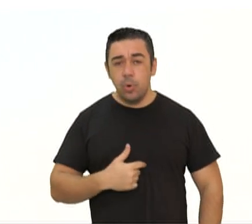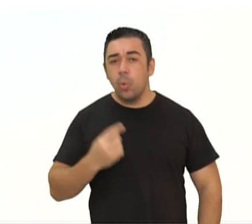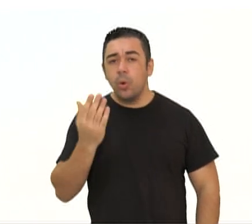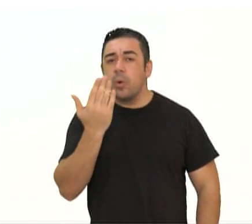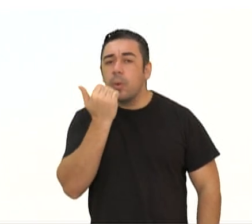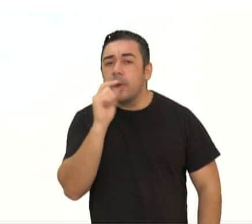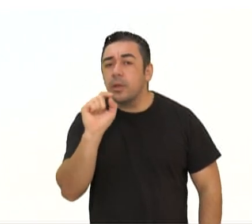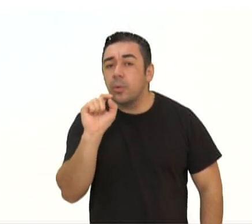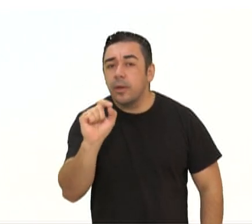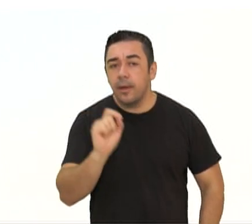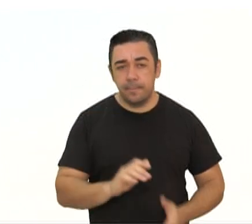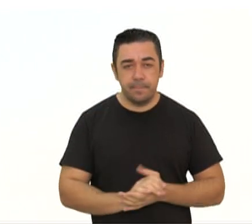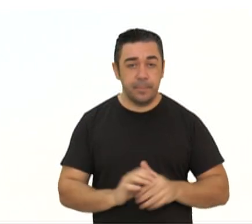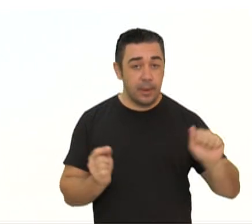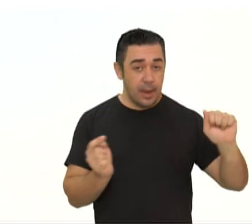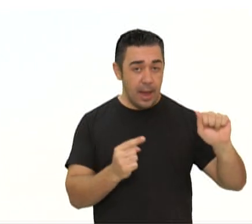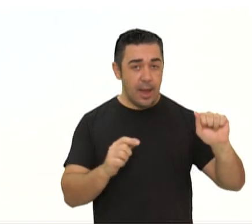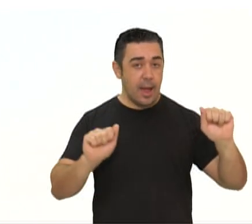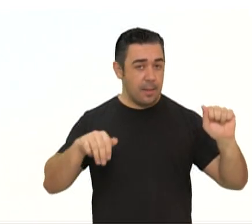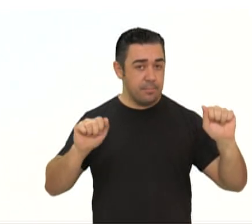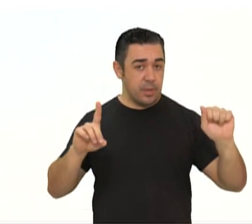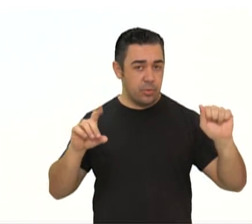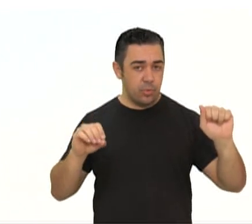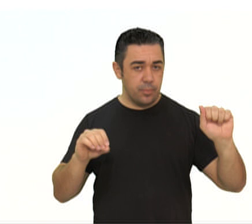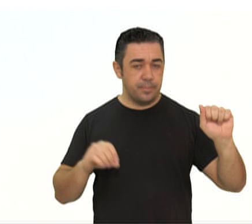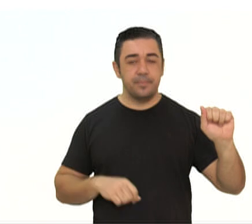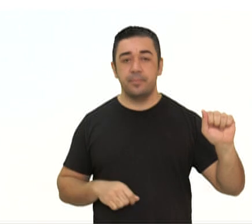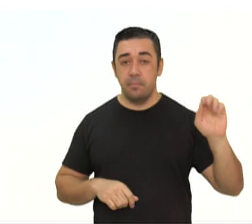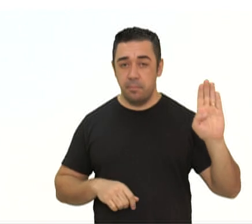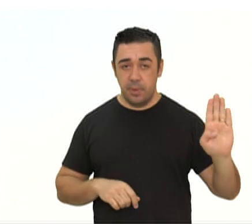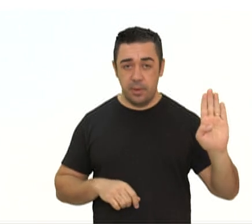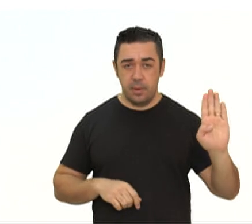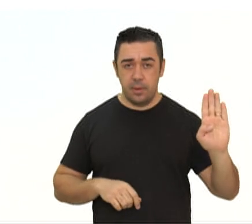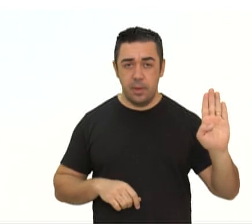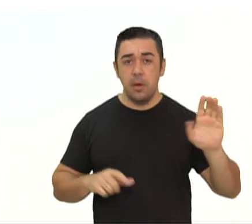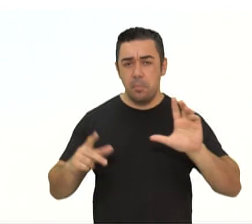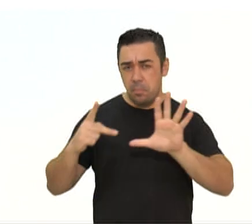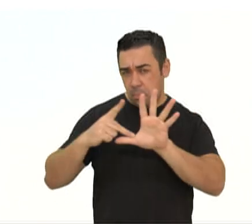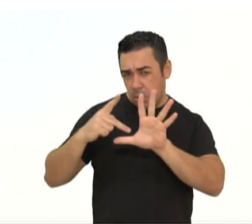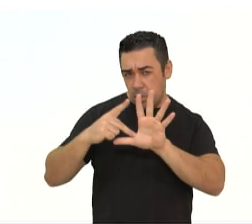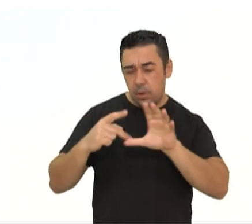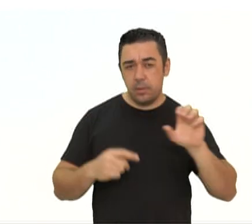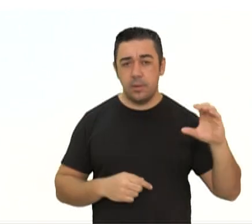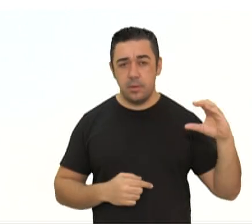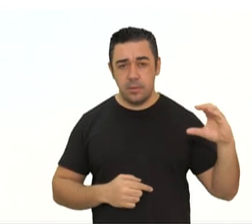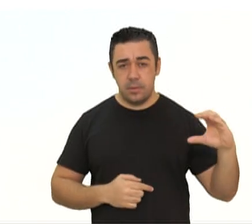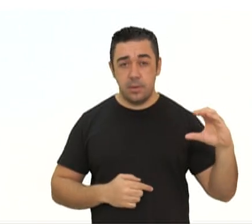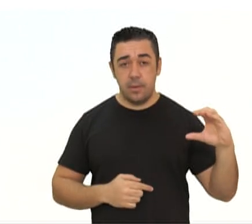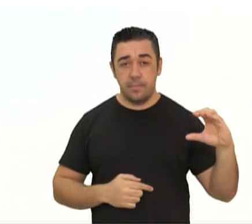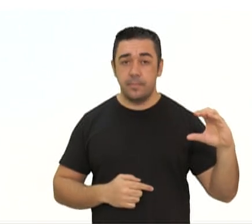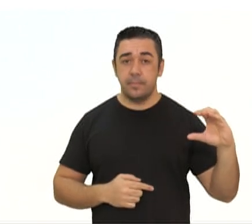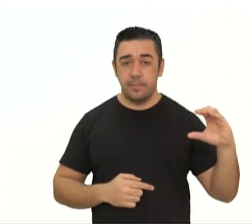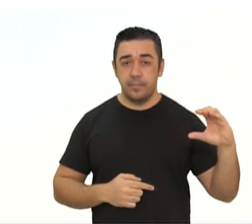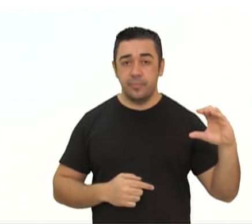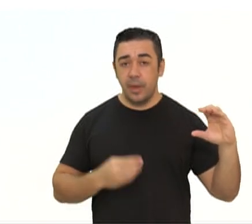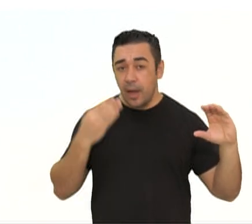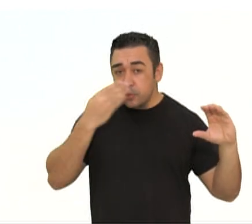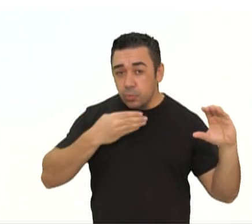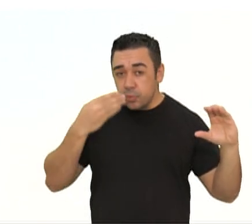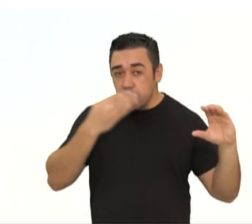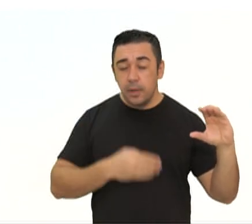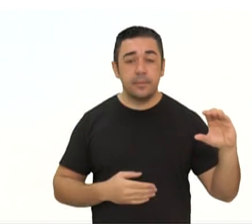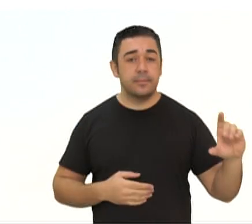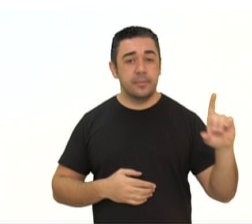de alternativa A, amido, alternativa B, de proteínas, alternativa C, de